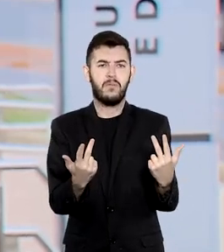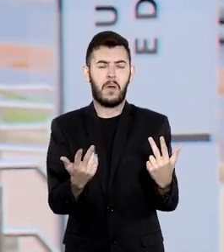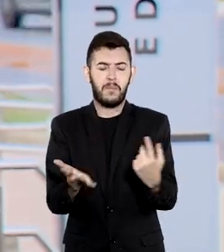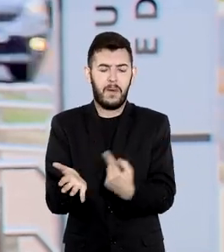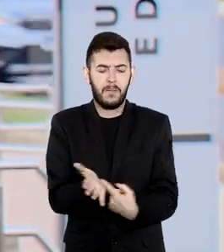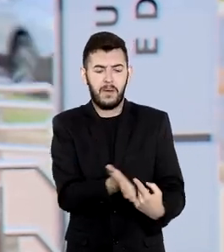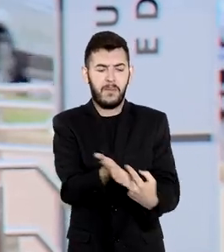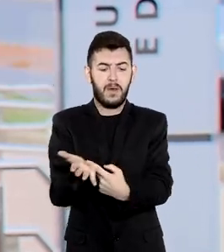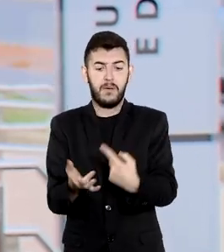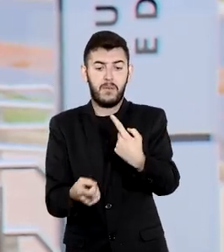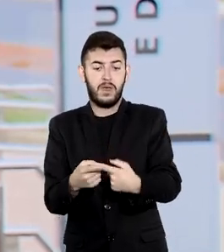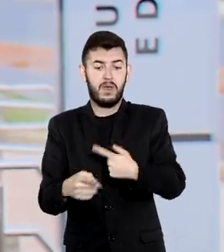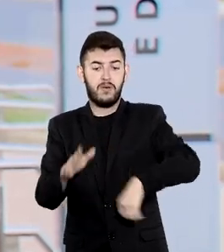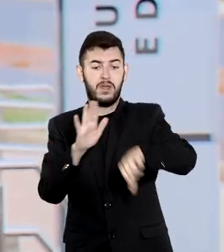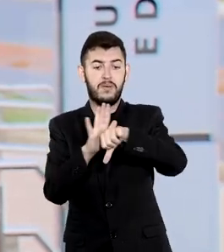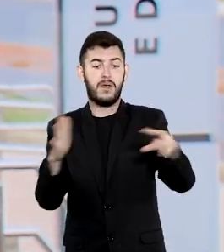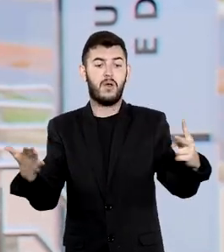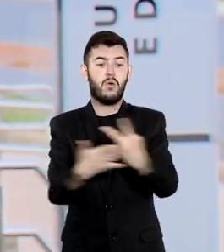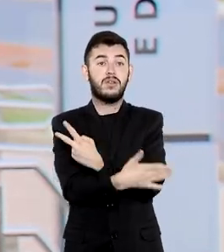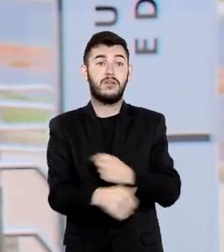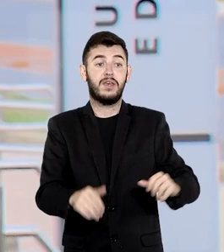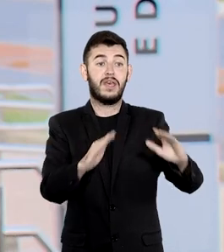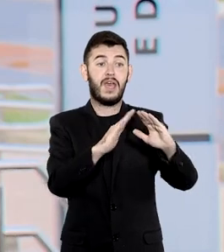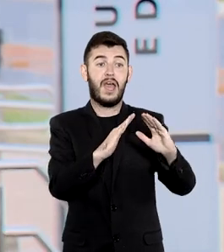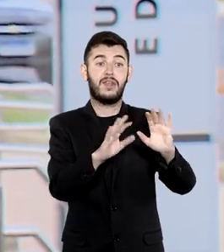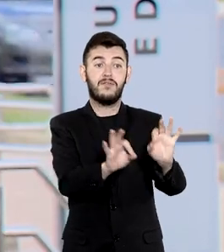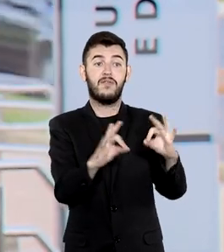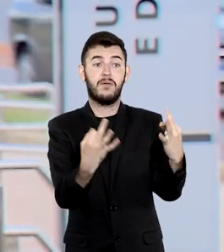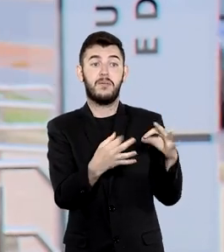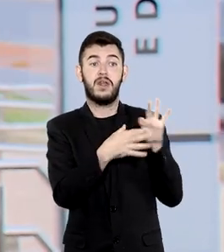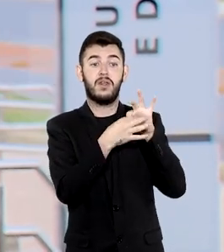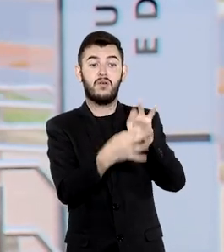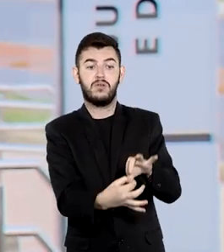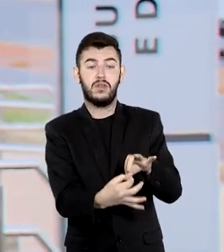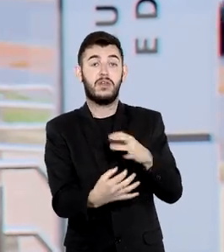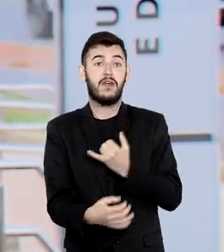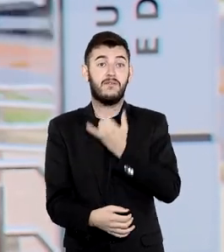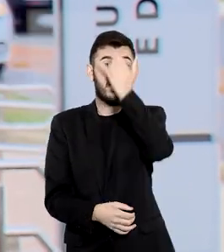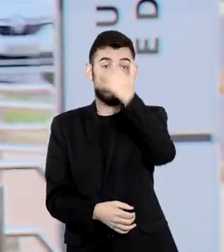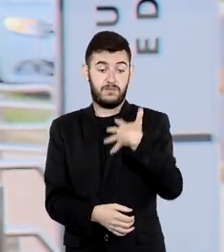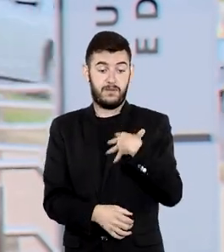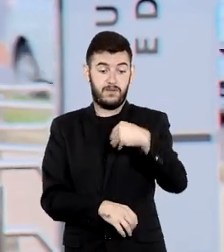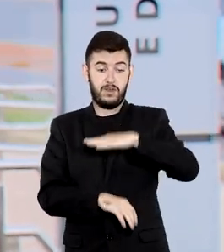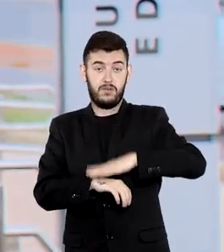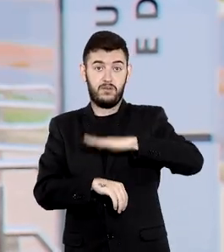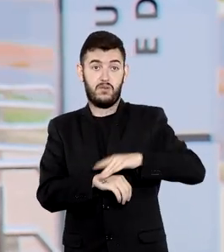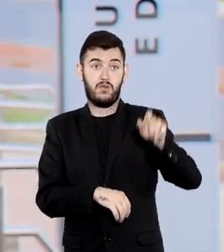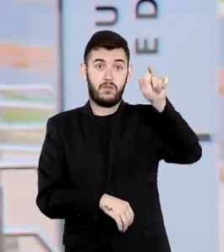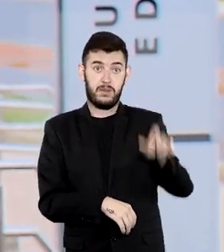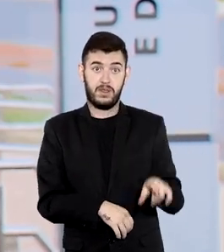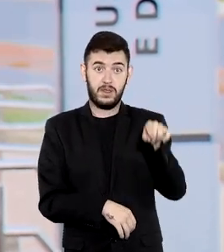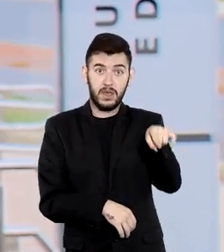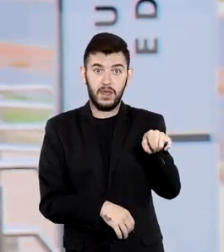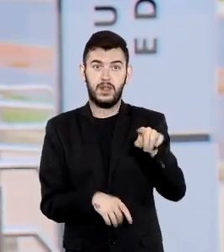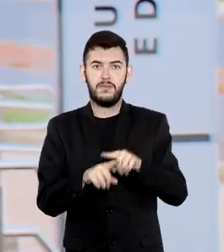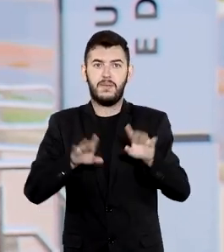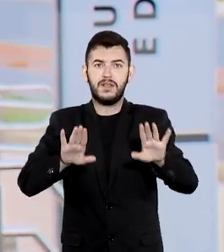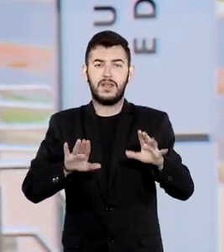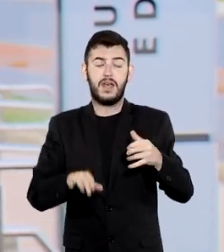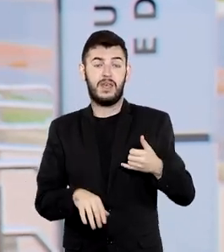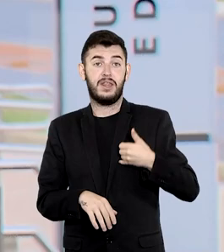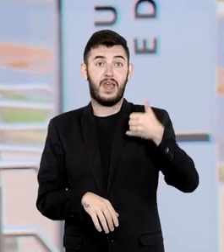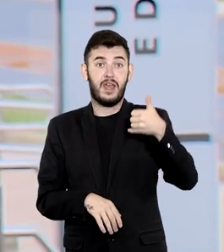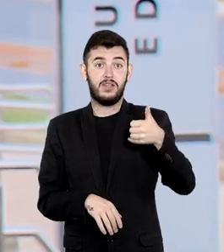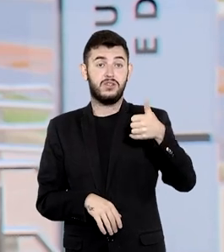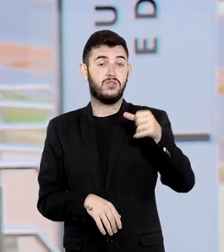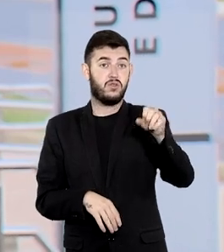tenha sido praticado em ambiente doméstico e familiar e a vítima fosse a própria filha, a motivação teria sido a pouca